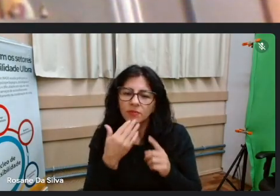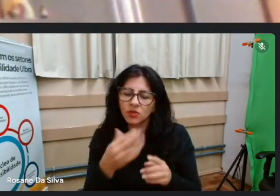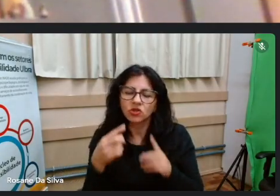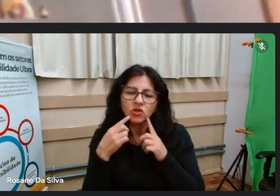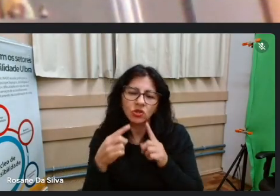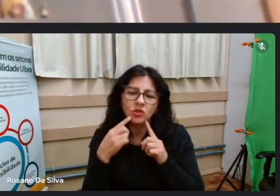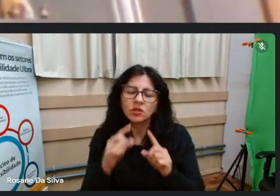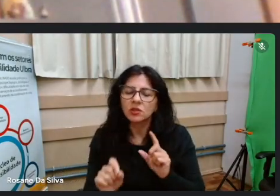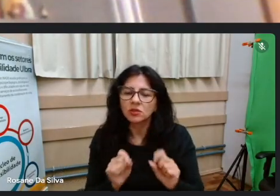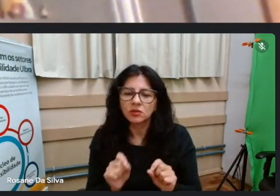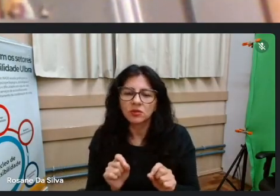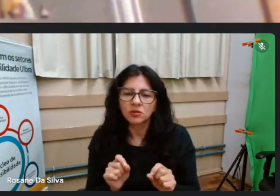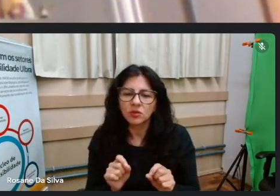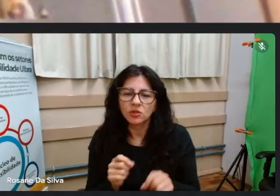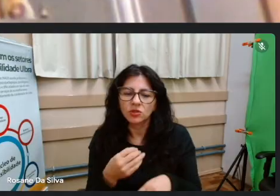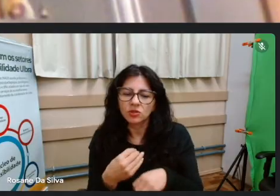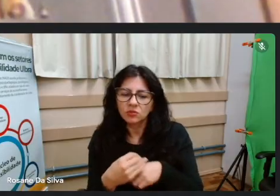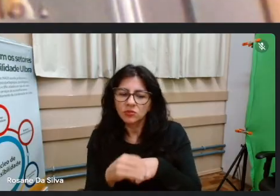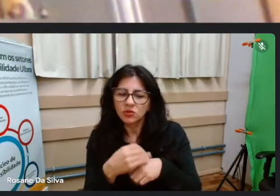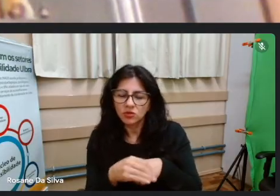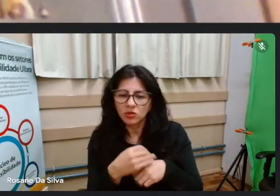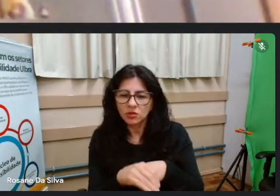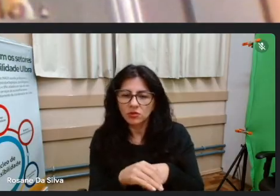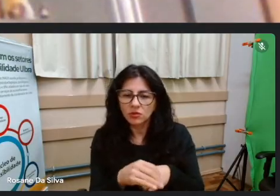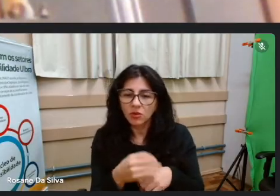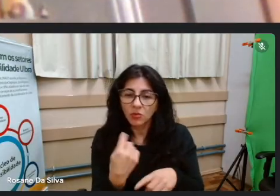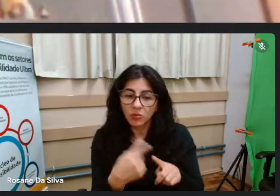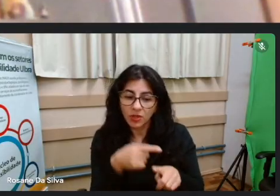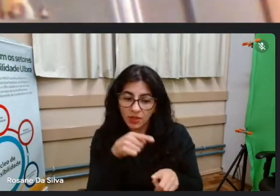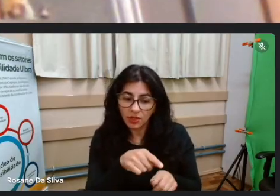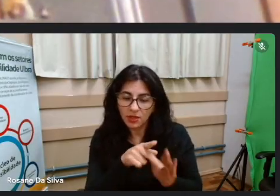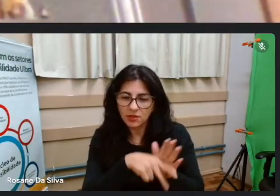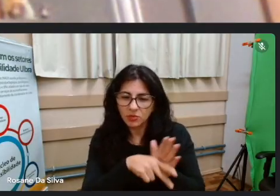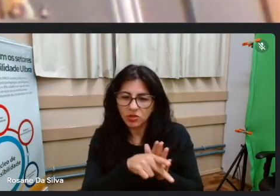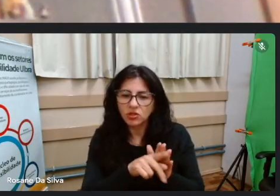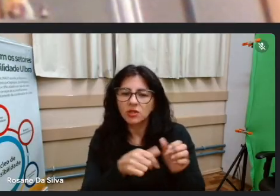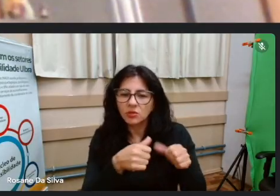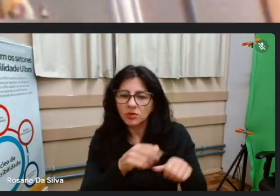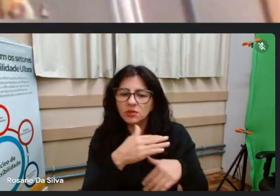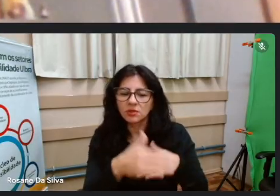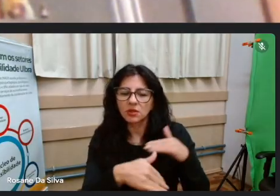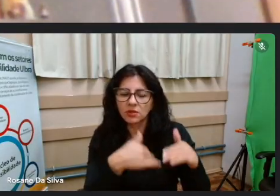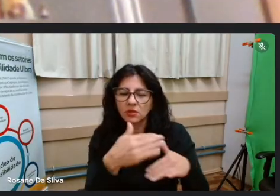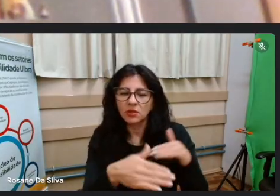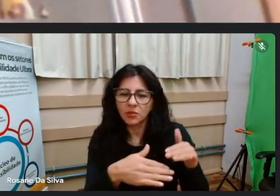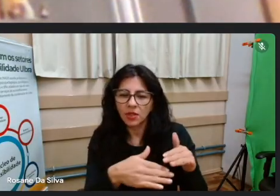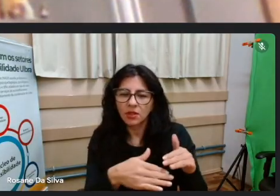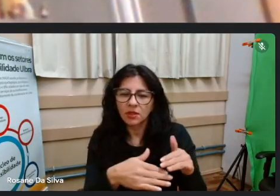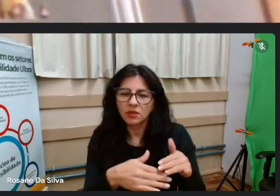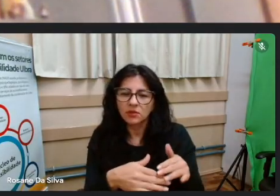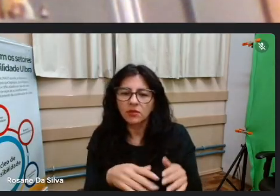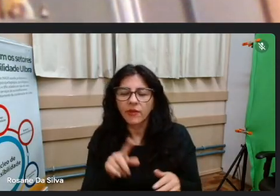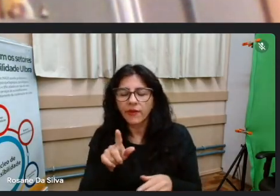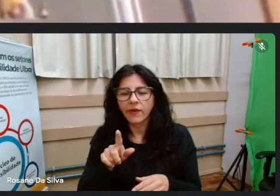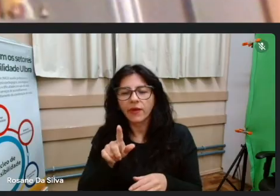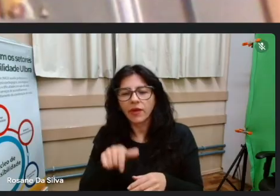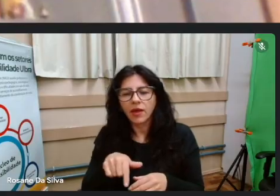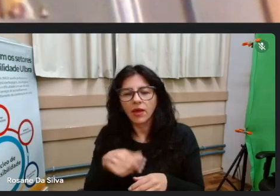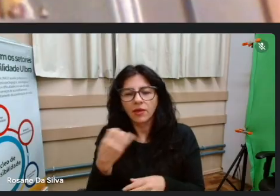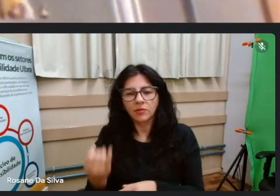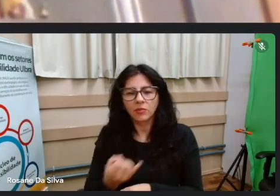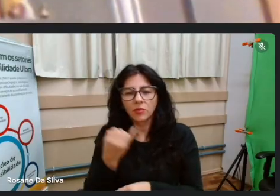e sugestões porque é um projeto em andamento a gente vem pensando junto aqui então seria muito